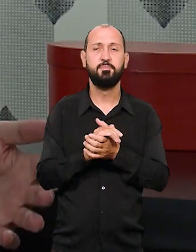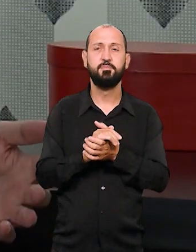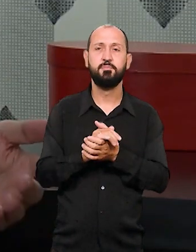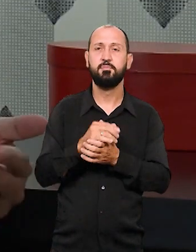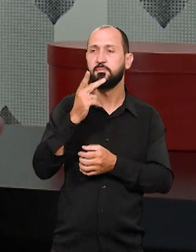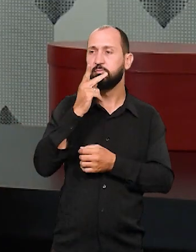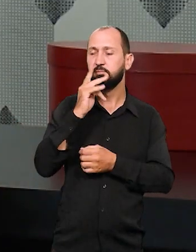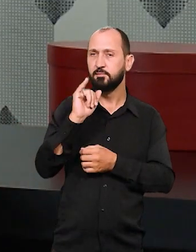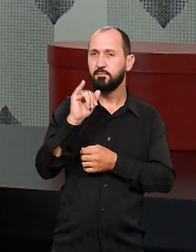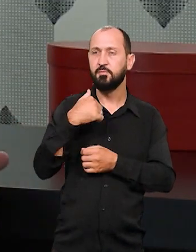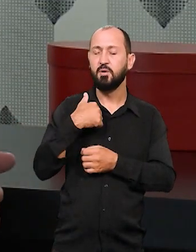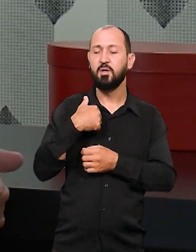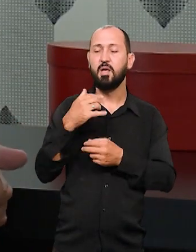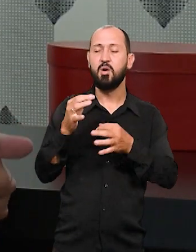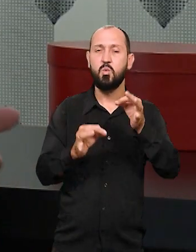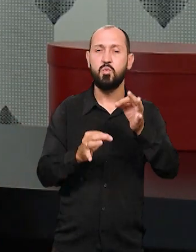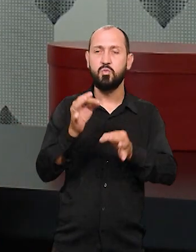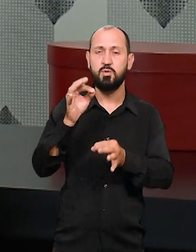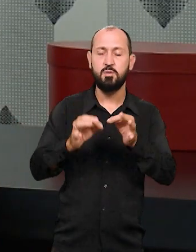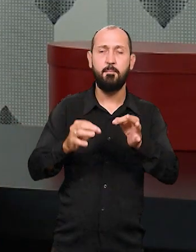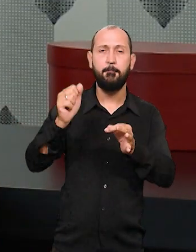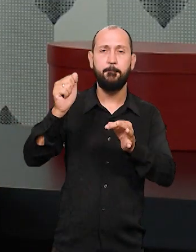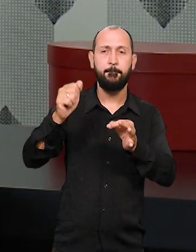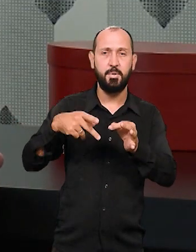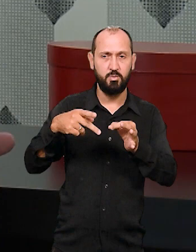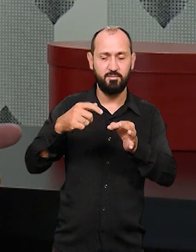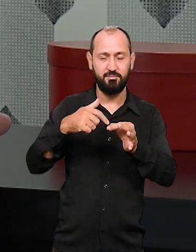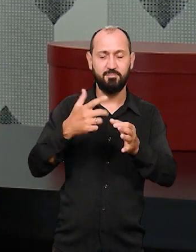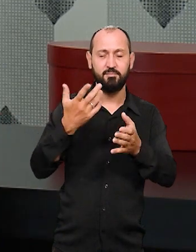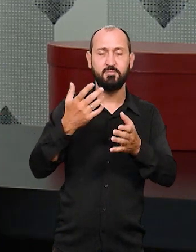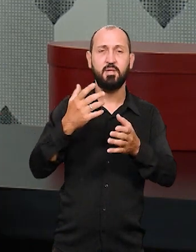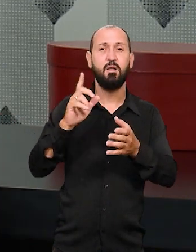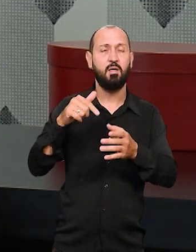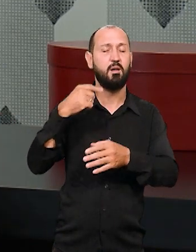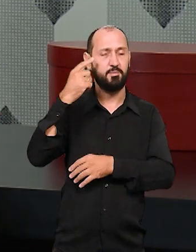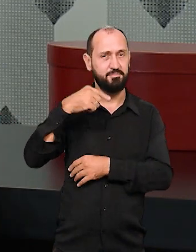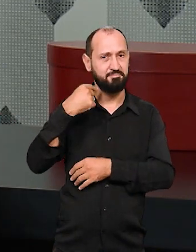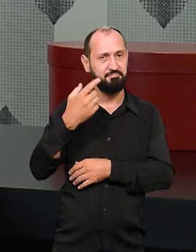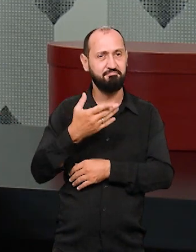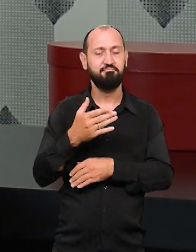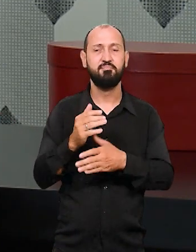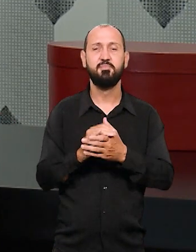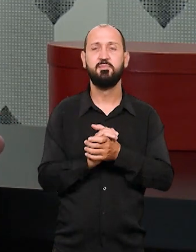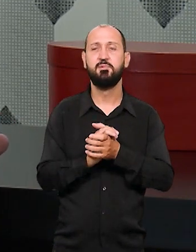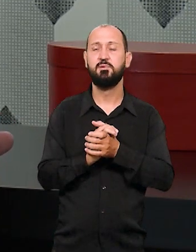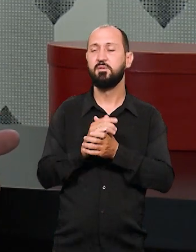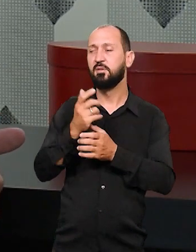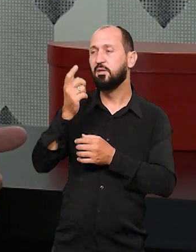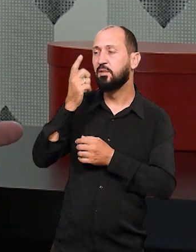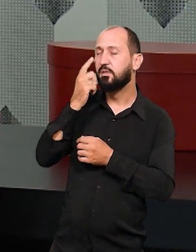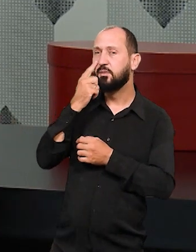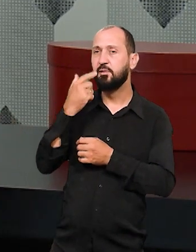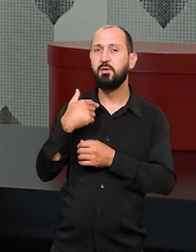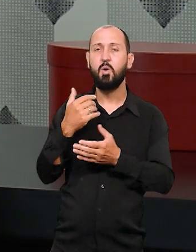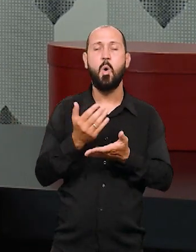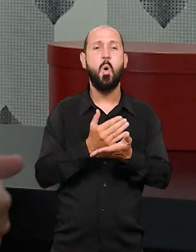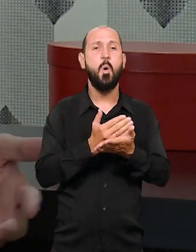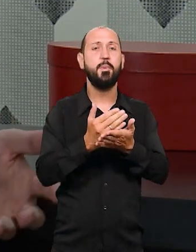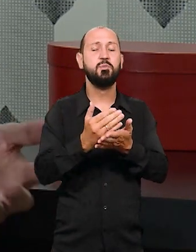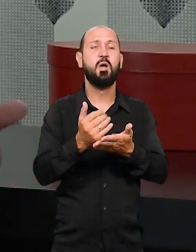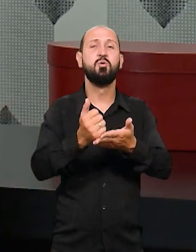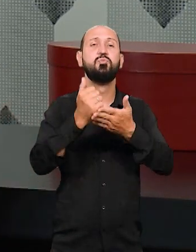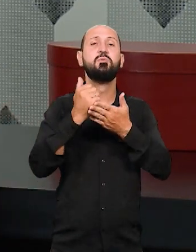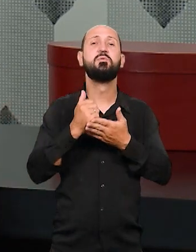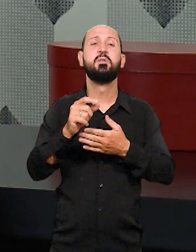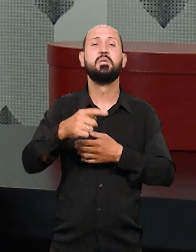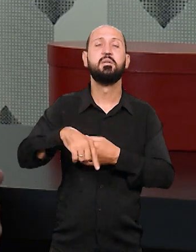né? E meu pai, que era um juiz aposentado, que é advogado, né? Ele, vendo tudo aquilo, ele